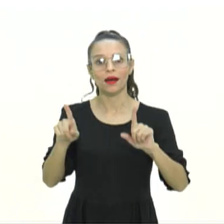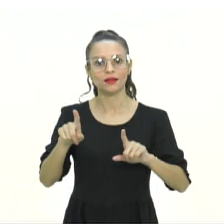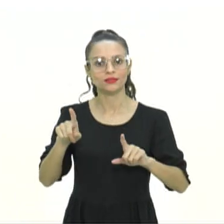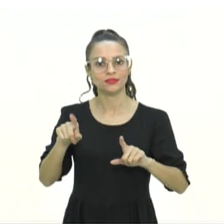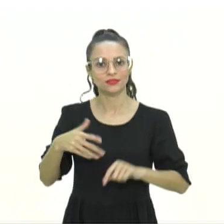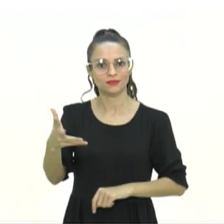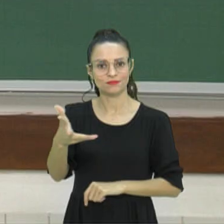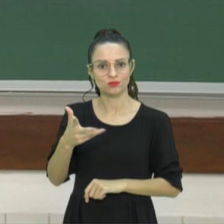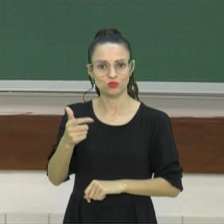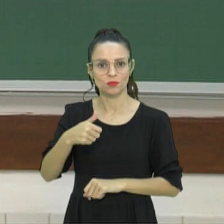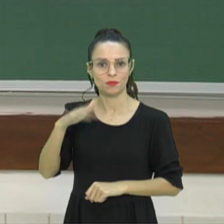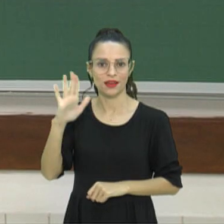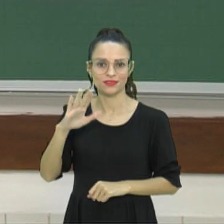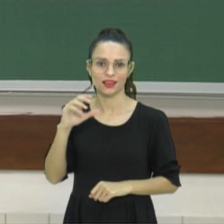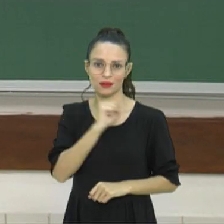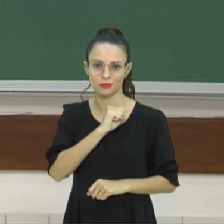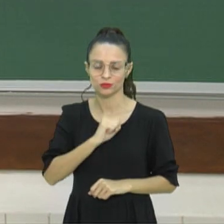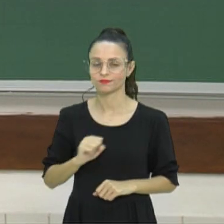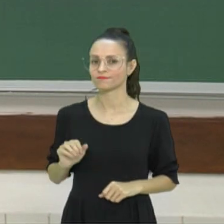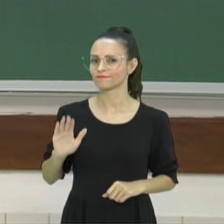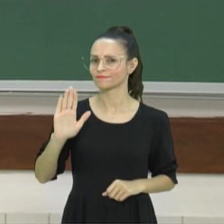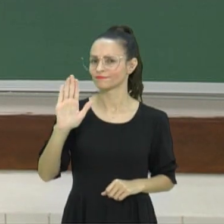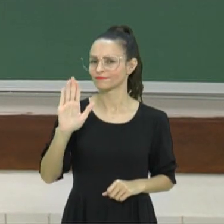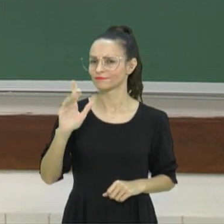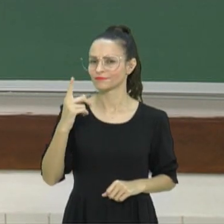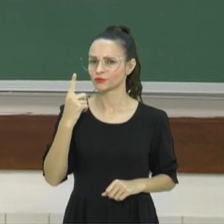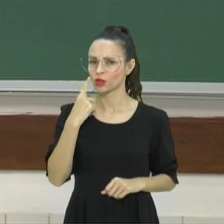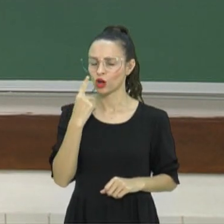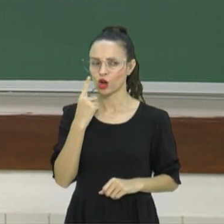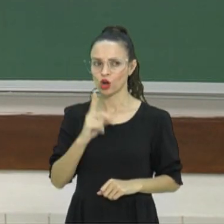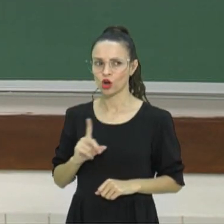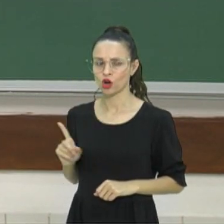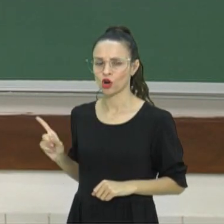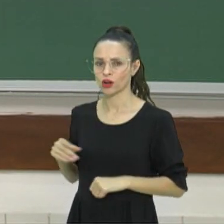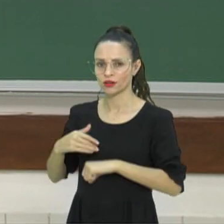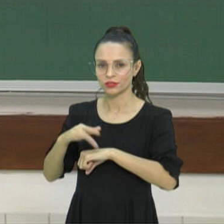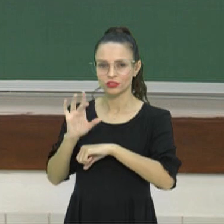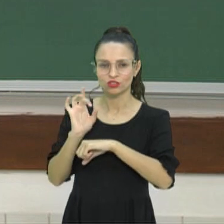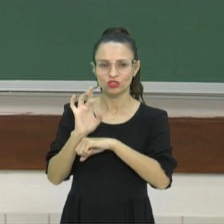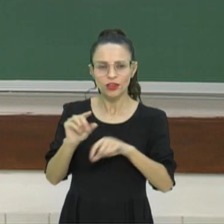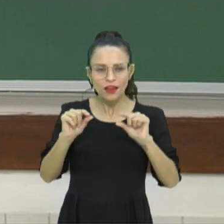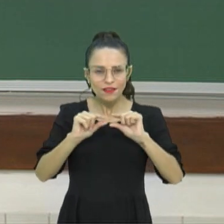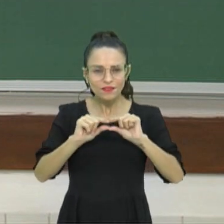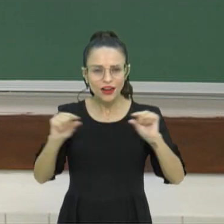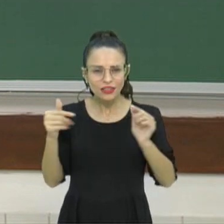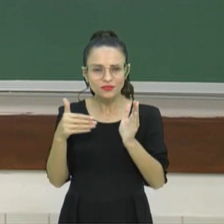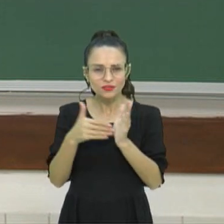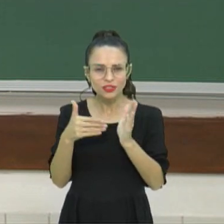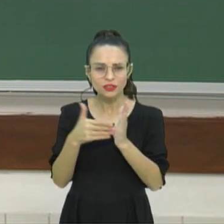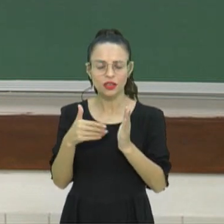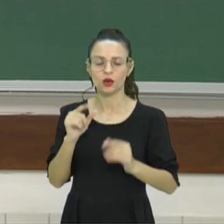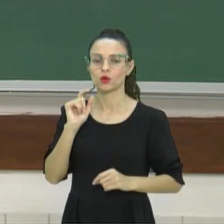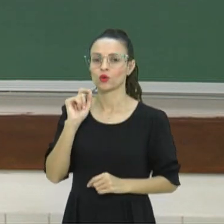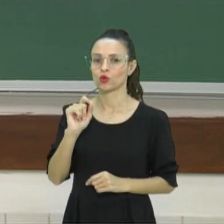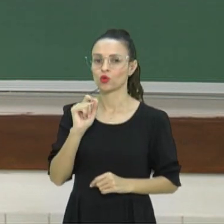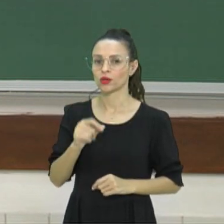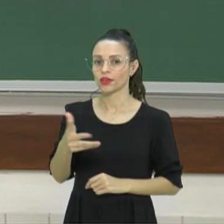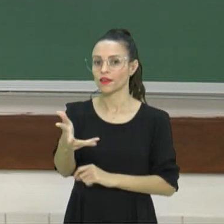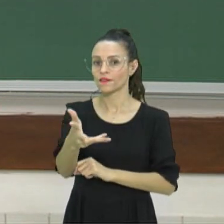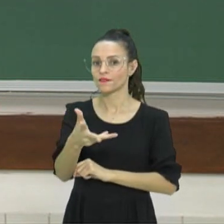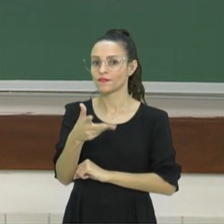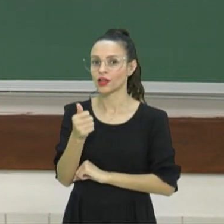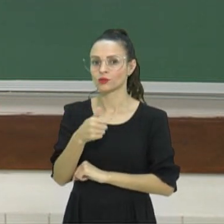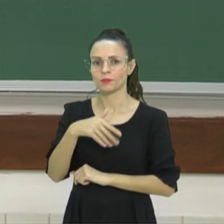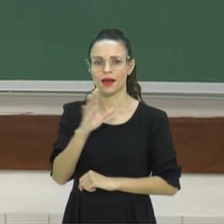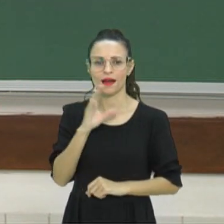maior. Opa, a última parte da frase nos dá uma dica extremamente importante, uma